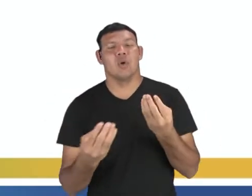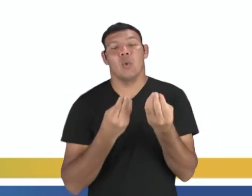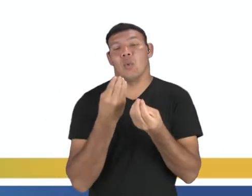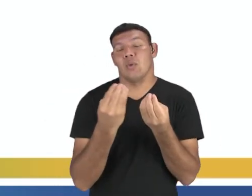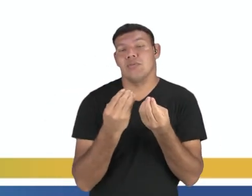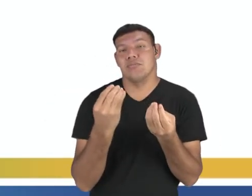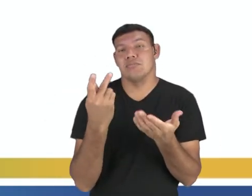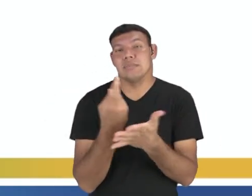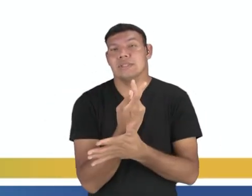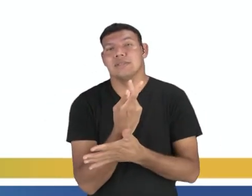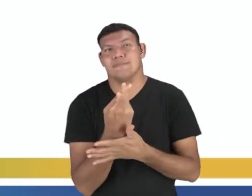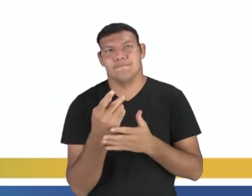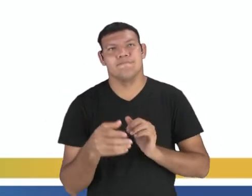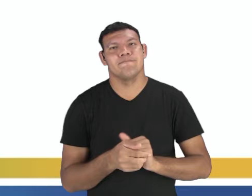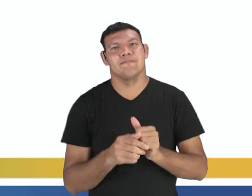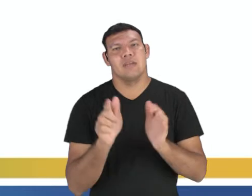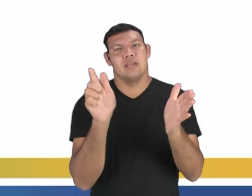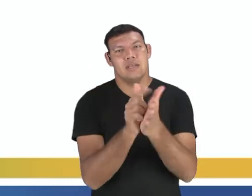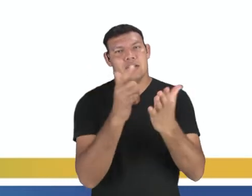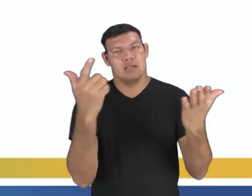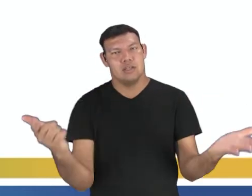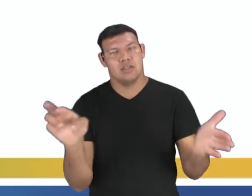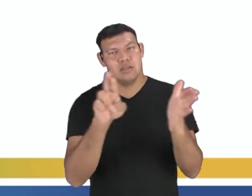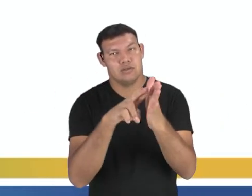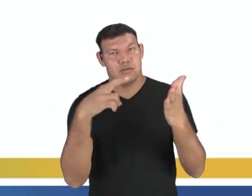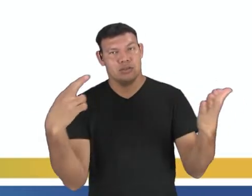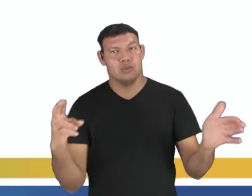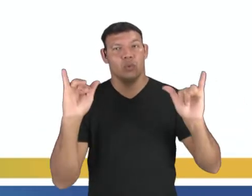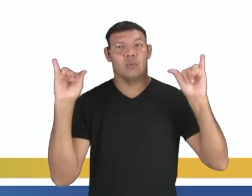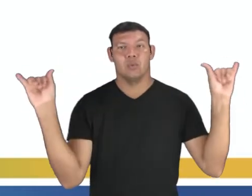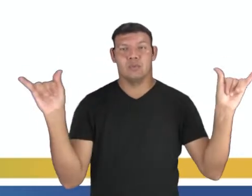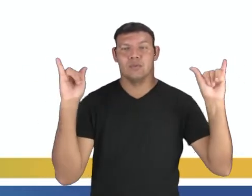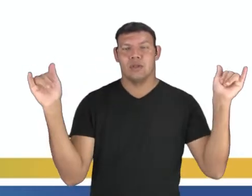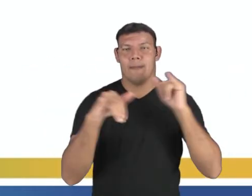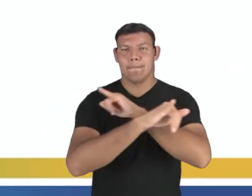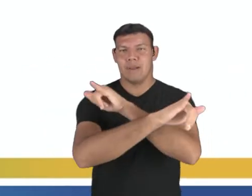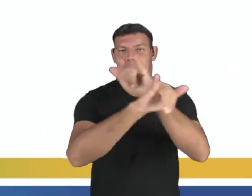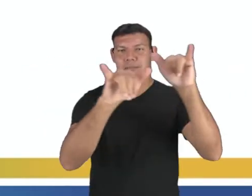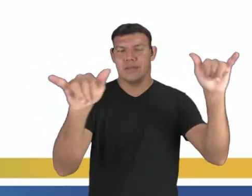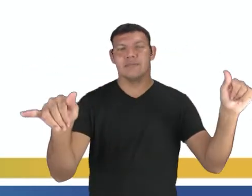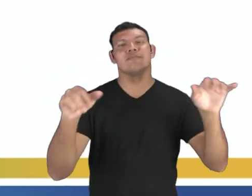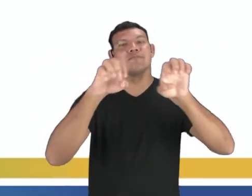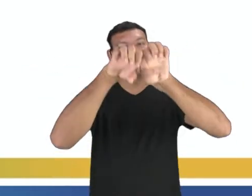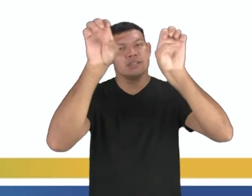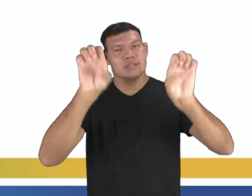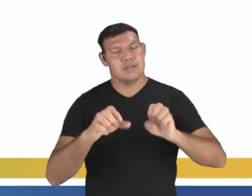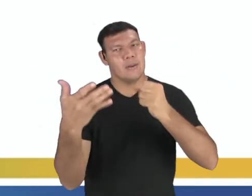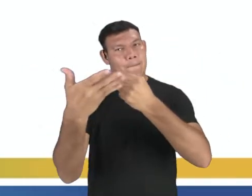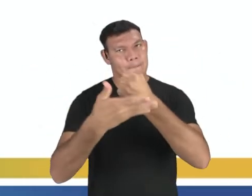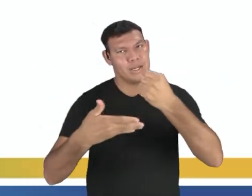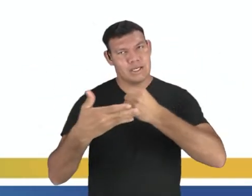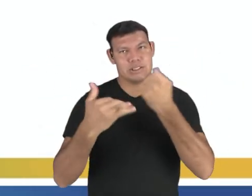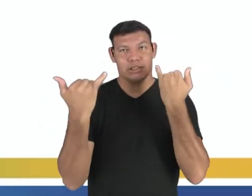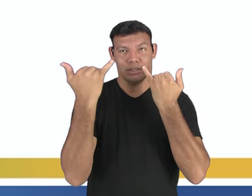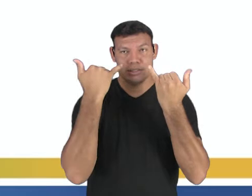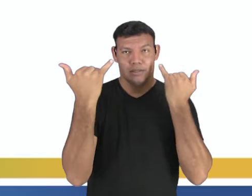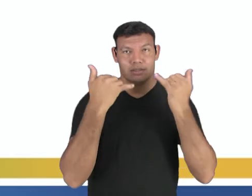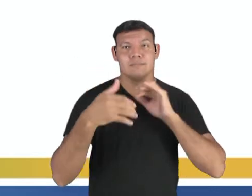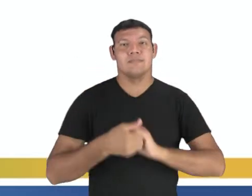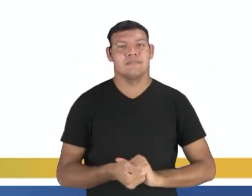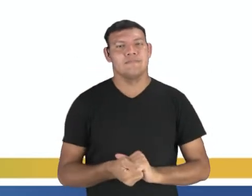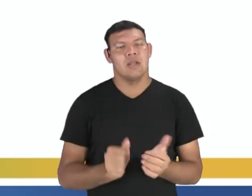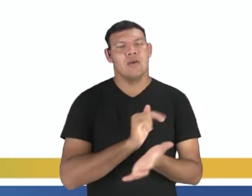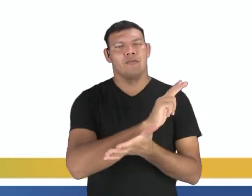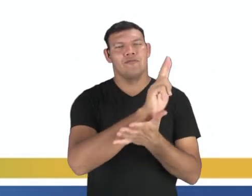como aconteceu. Jornais, revistas e noticiários estruturam-se basicamente com informações. E